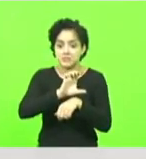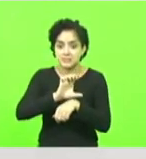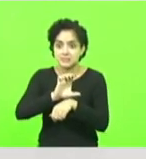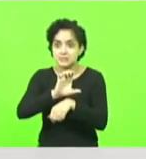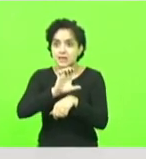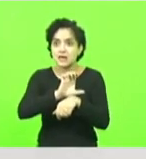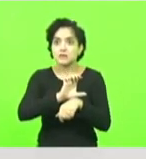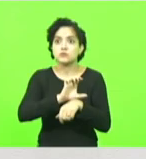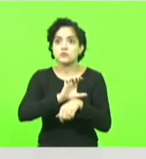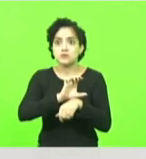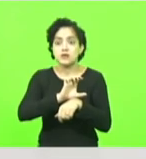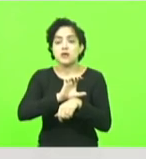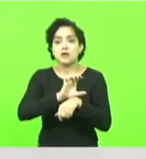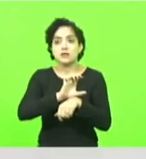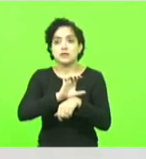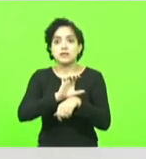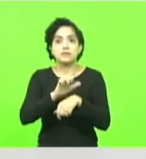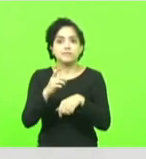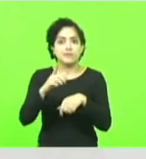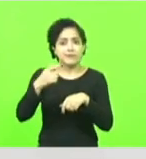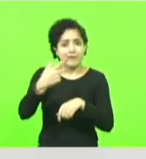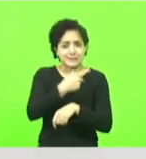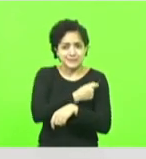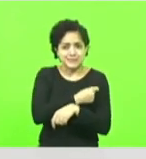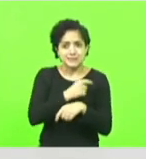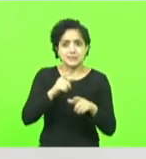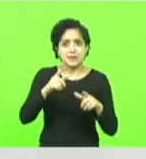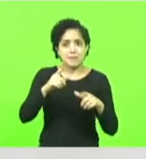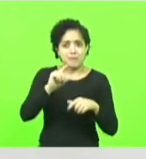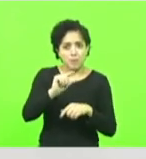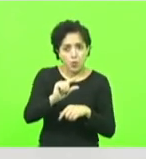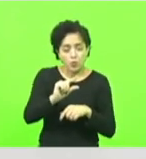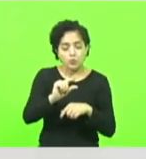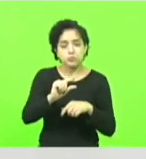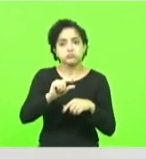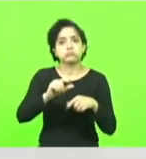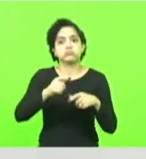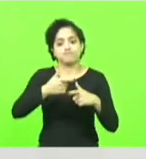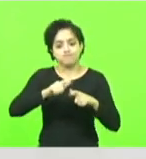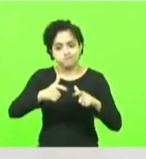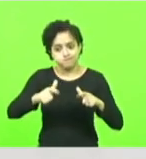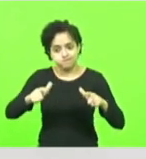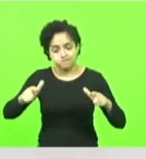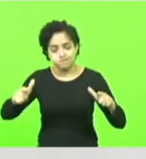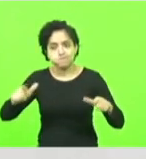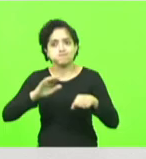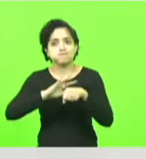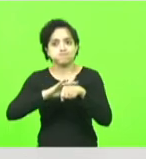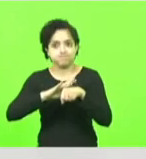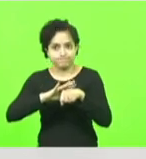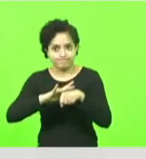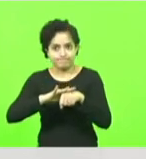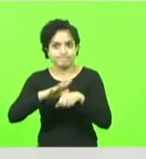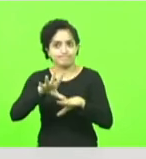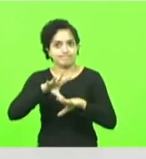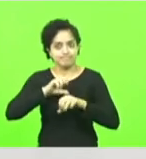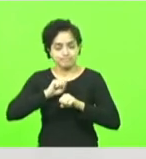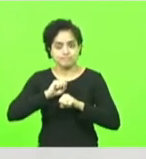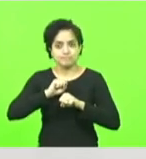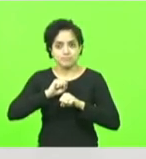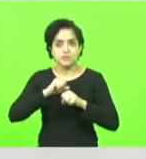os que mais têm o contágio, os países que menos vacinaram são os que mais têm contágio. Mas esse dá um debate